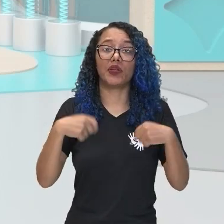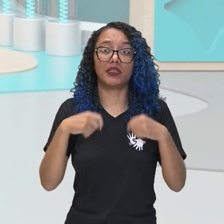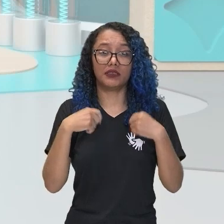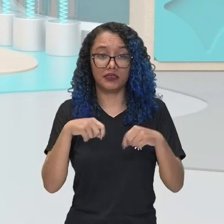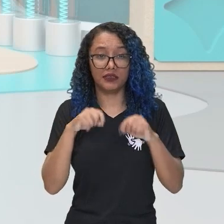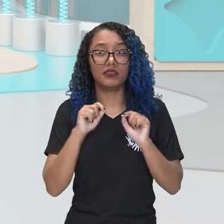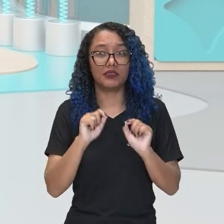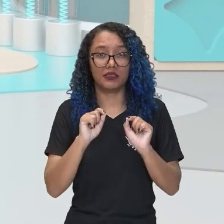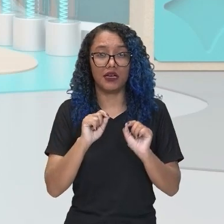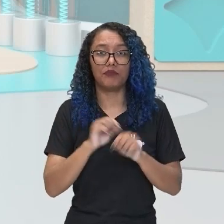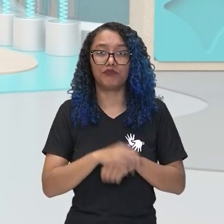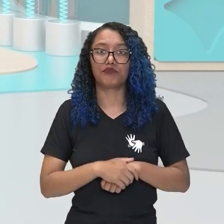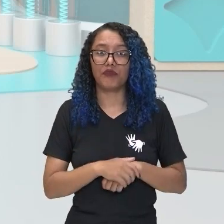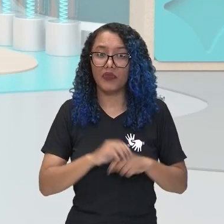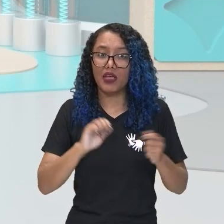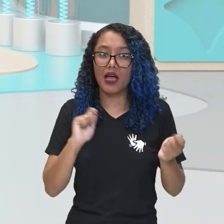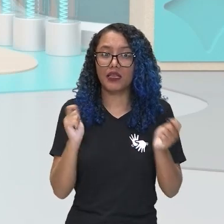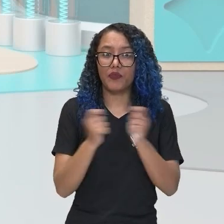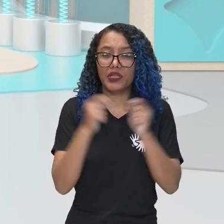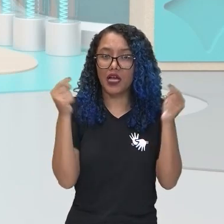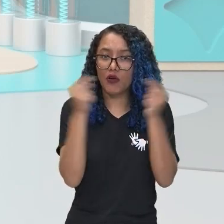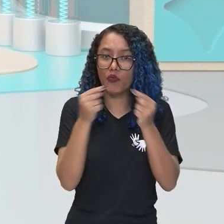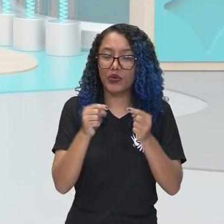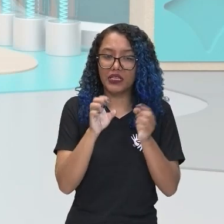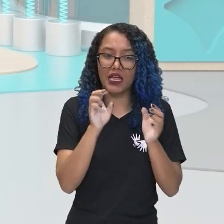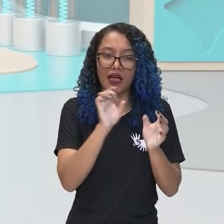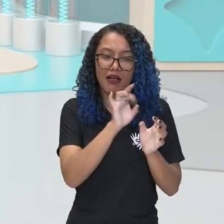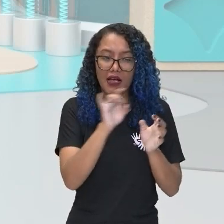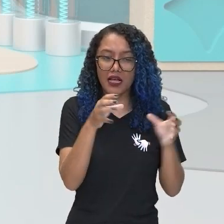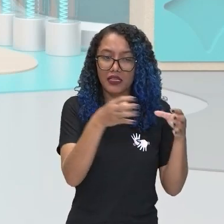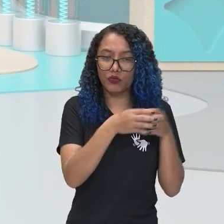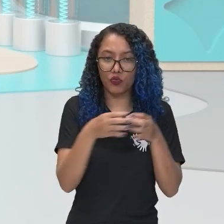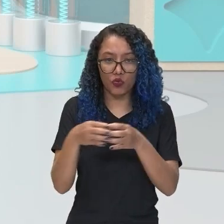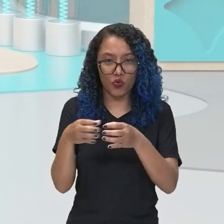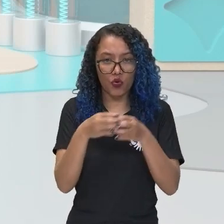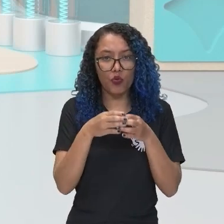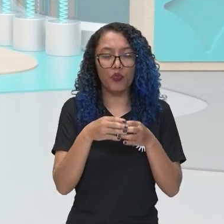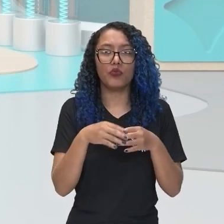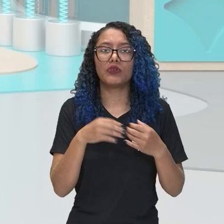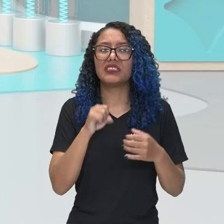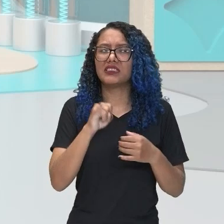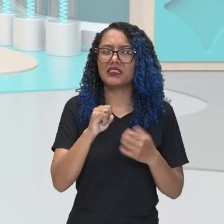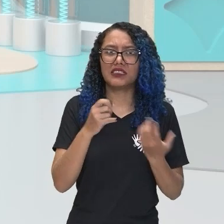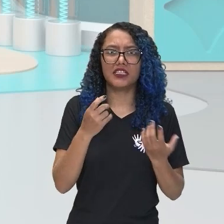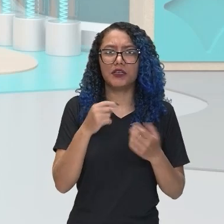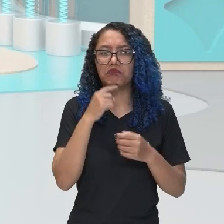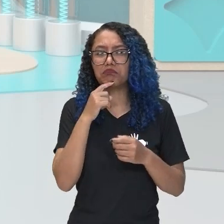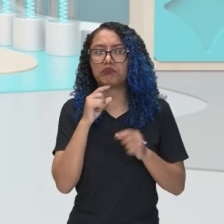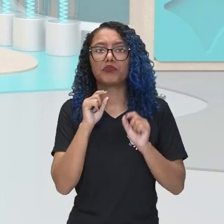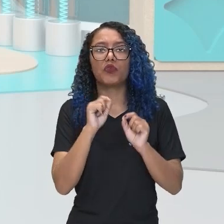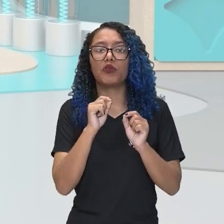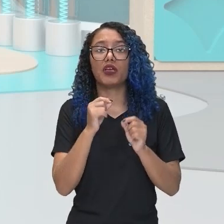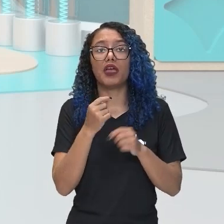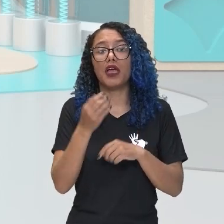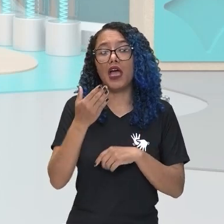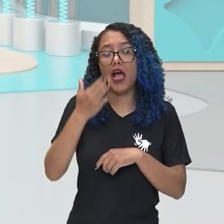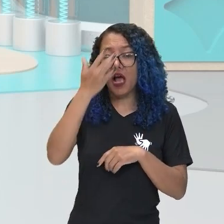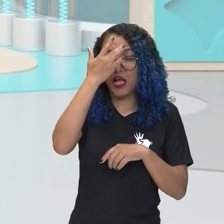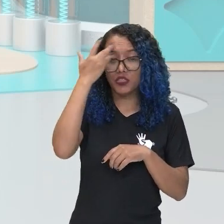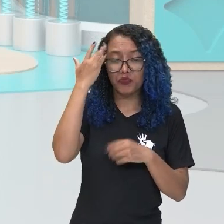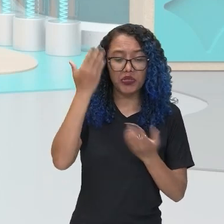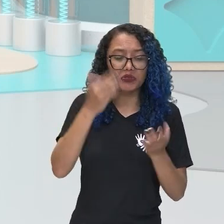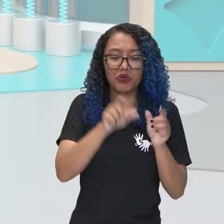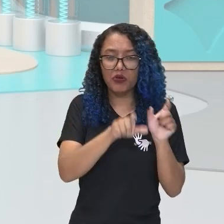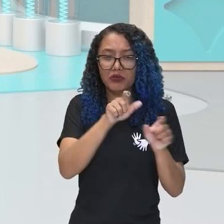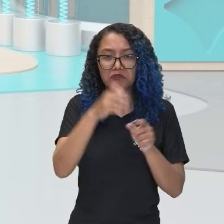uma linguagem científica, porque as pessoas não vão entender. E o objetivo é divulgar os